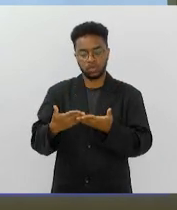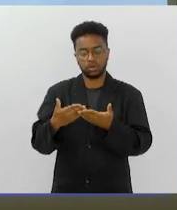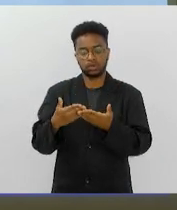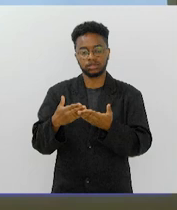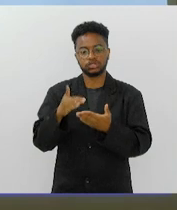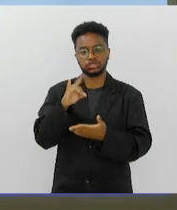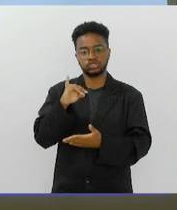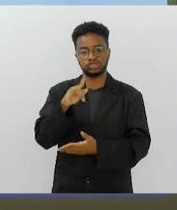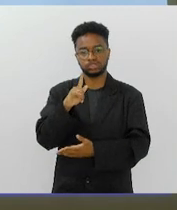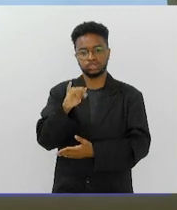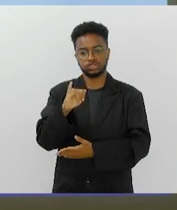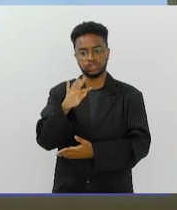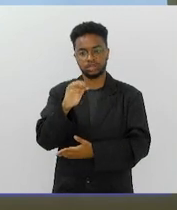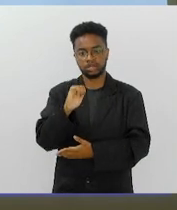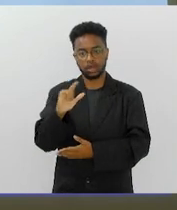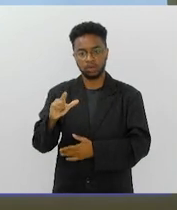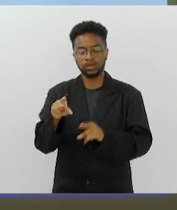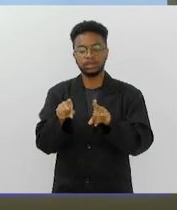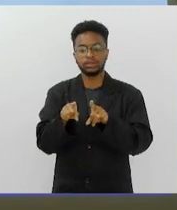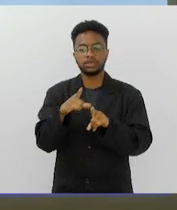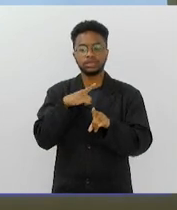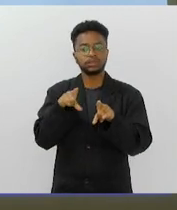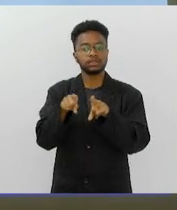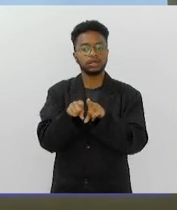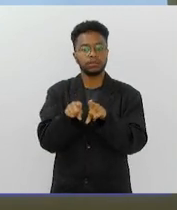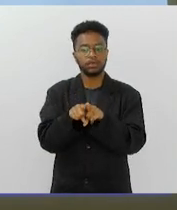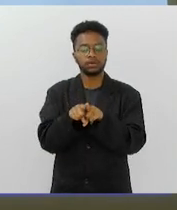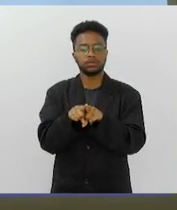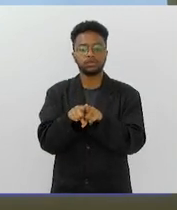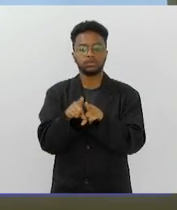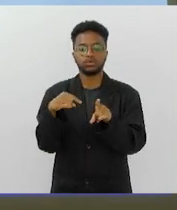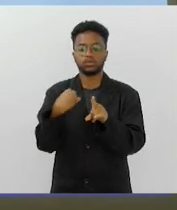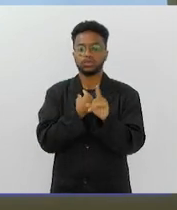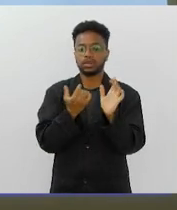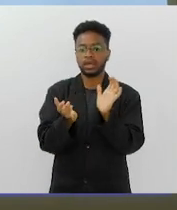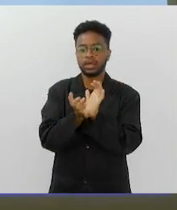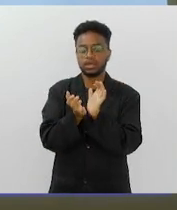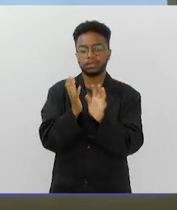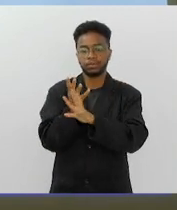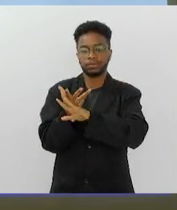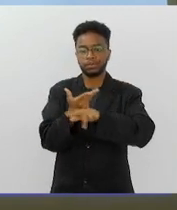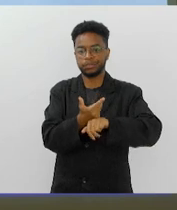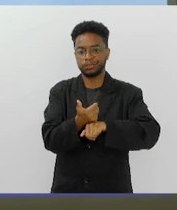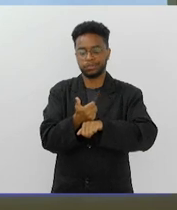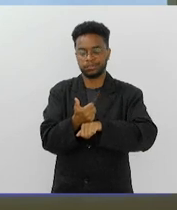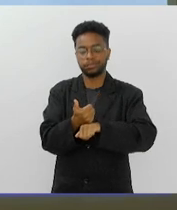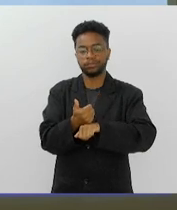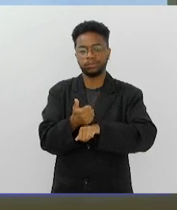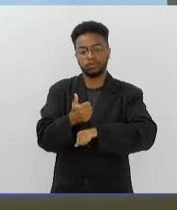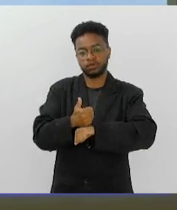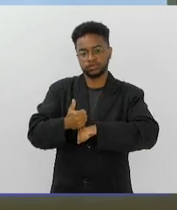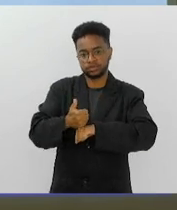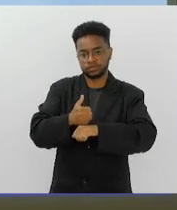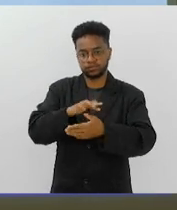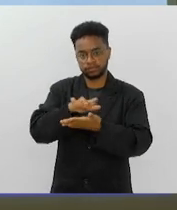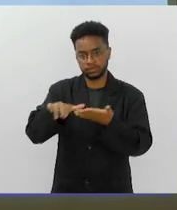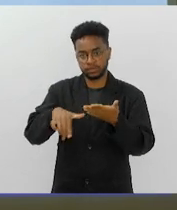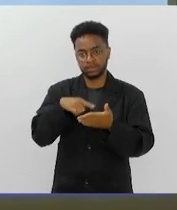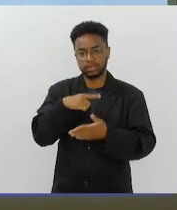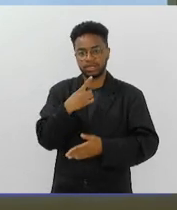nós temos, para finalizar, a gente tem a nossa equipe multiprofissional, composta por